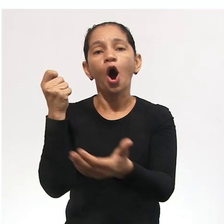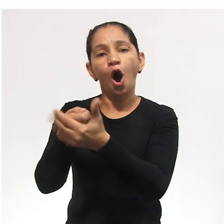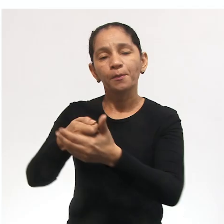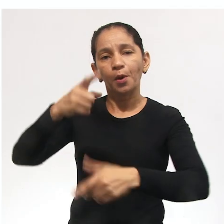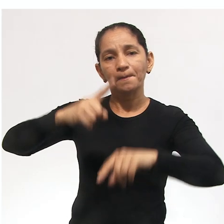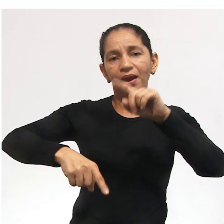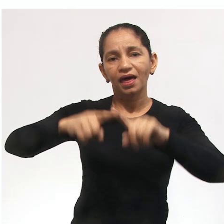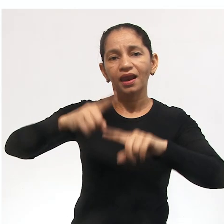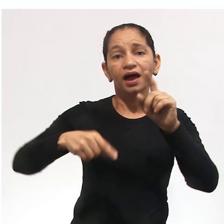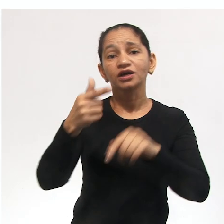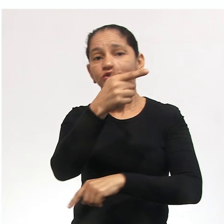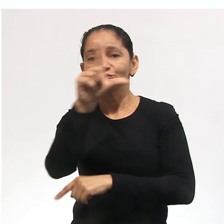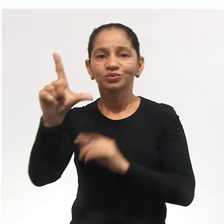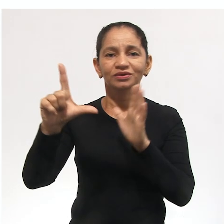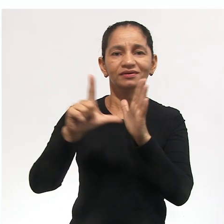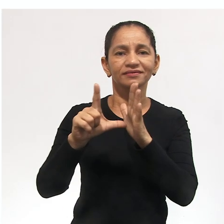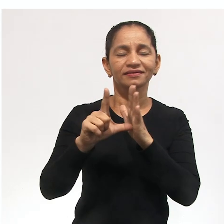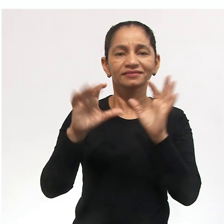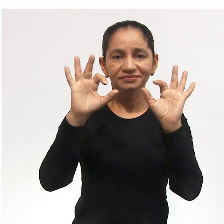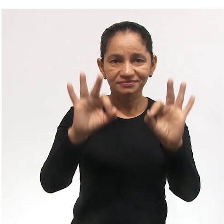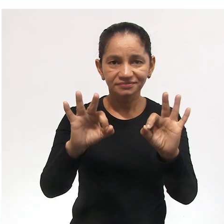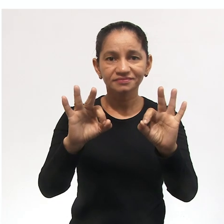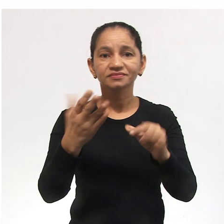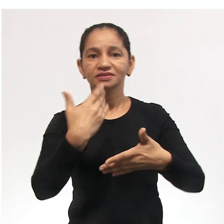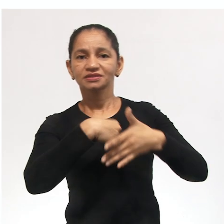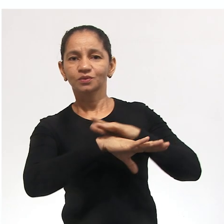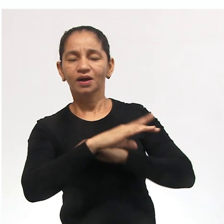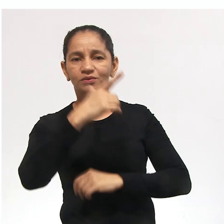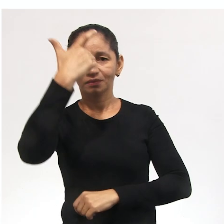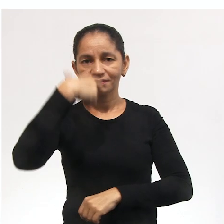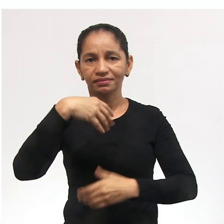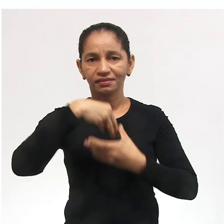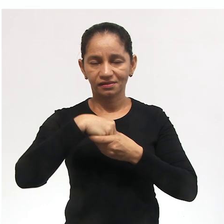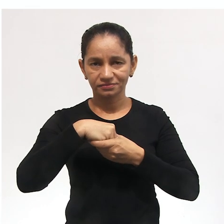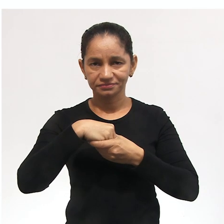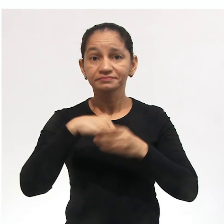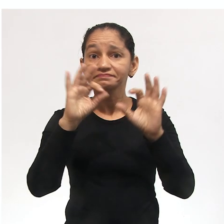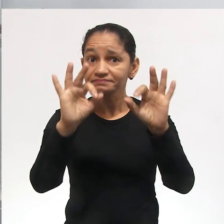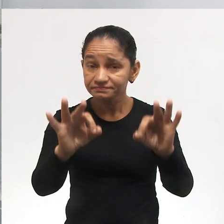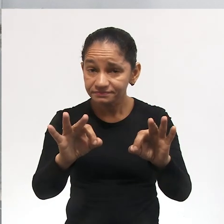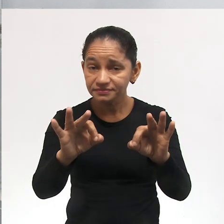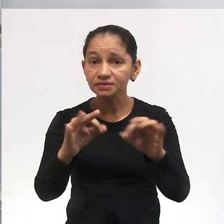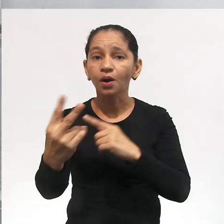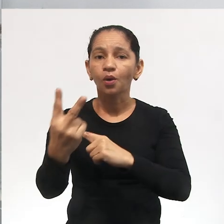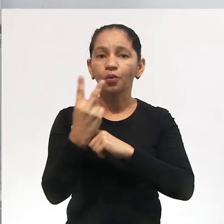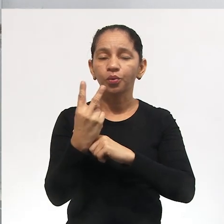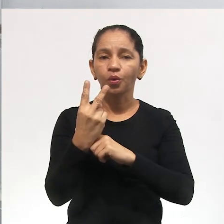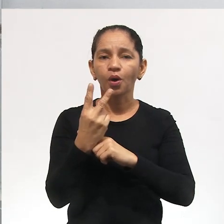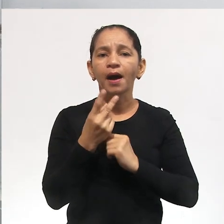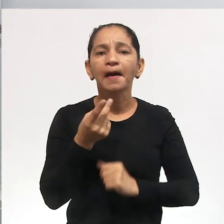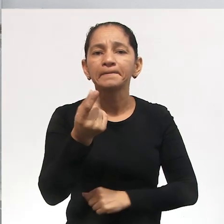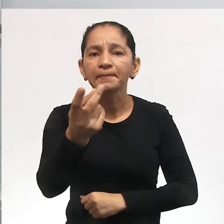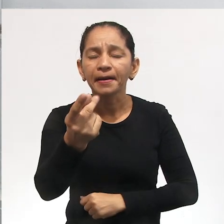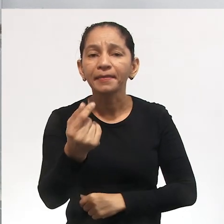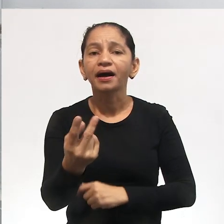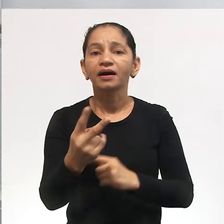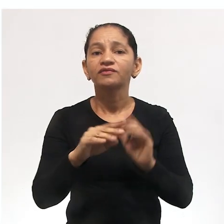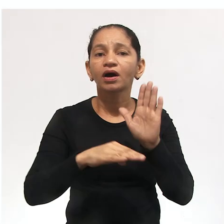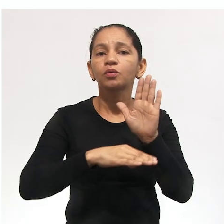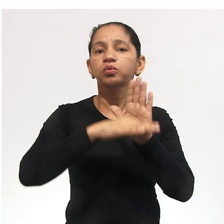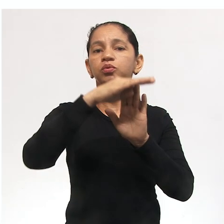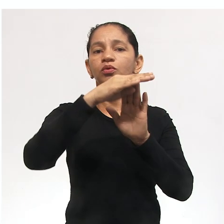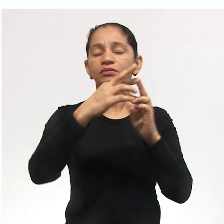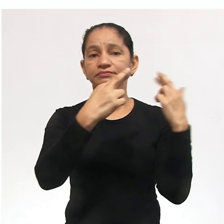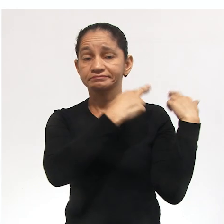próximo exercício. Obtenção de empréstimo a longo prazo. A empresa vai aumentar suas obrigações? Sim. Ela vai adquirir